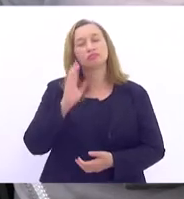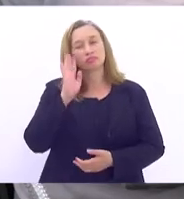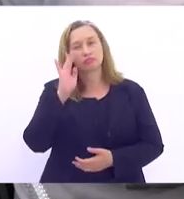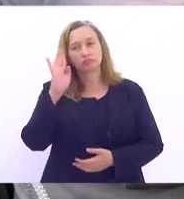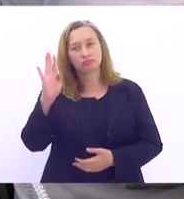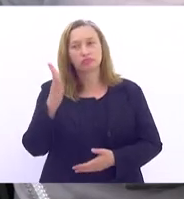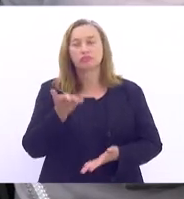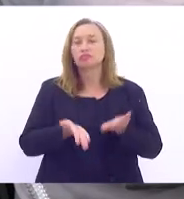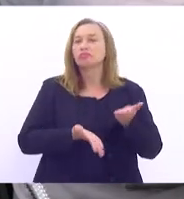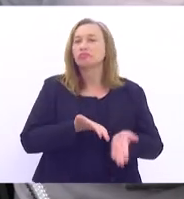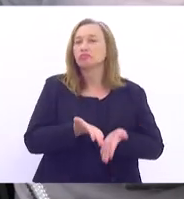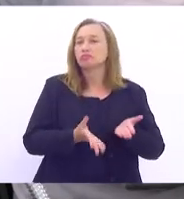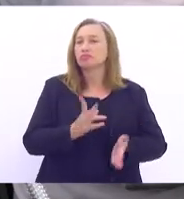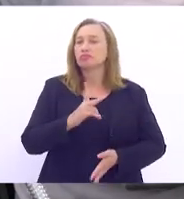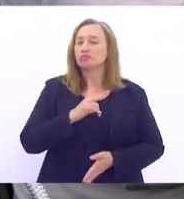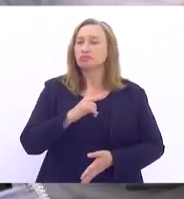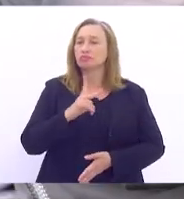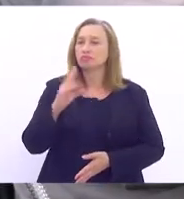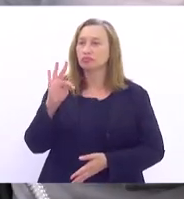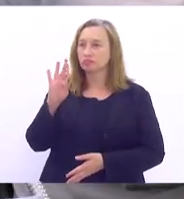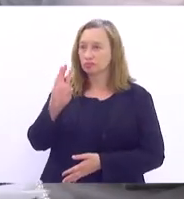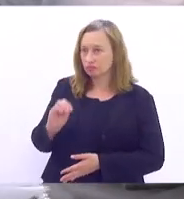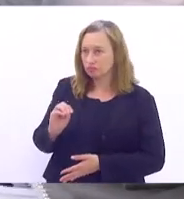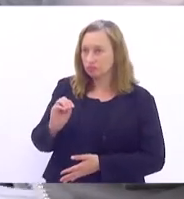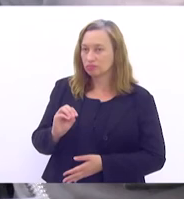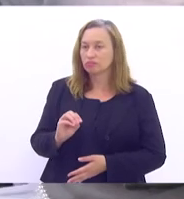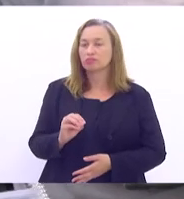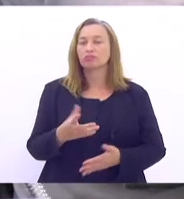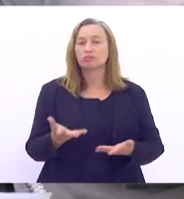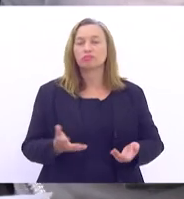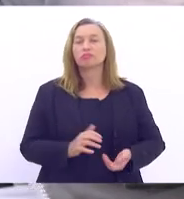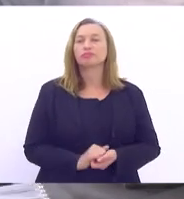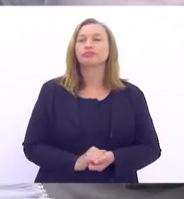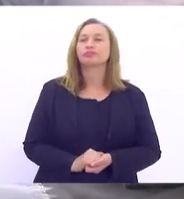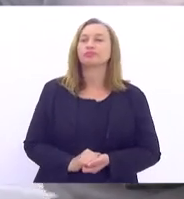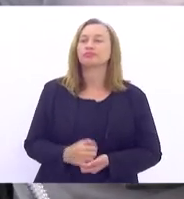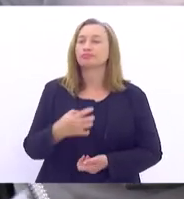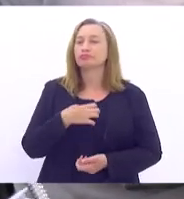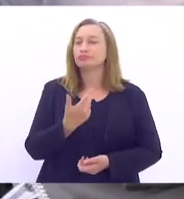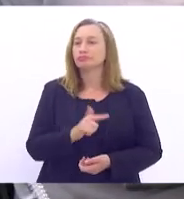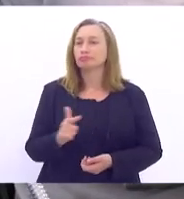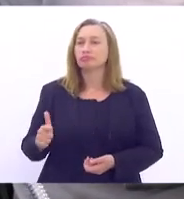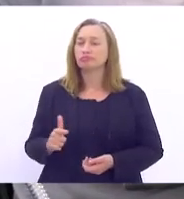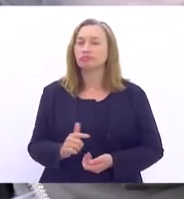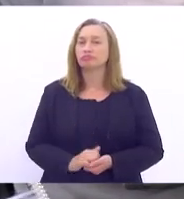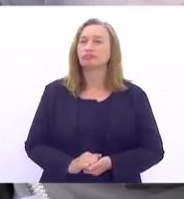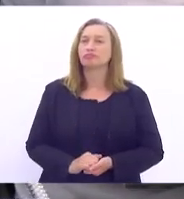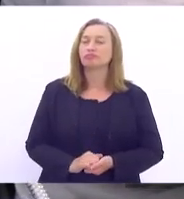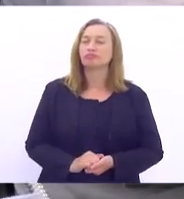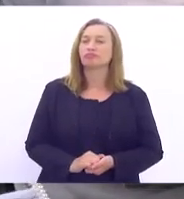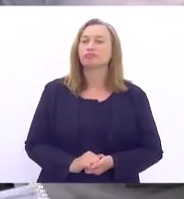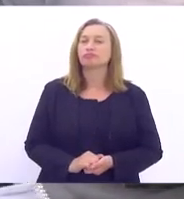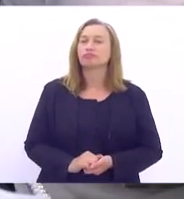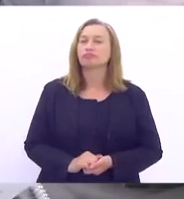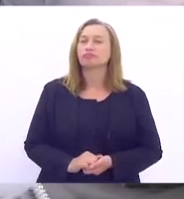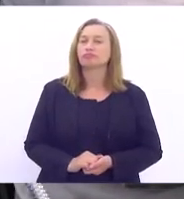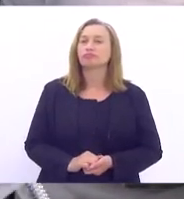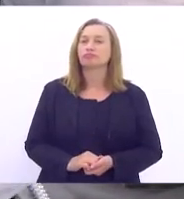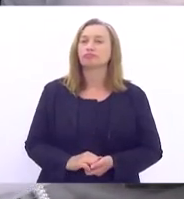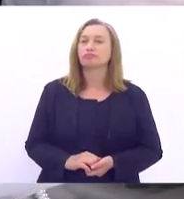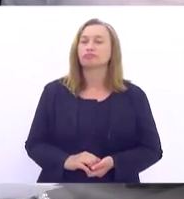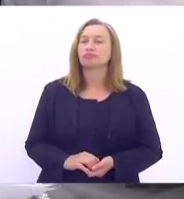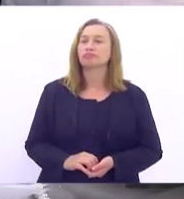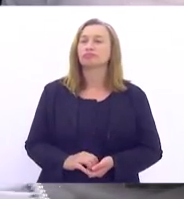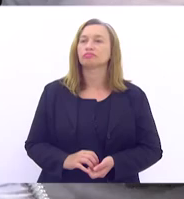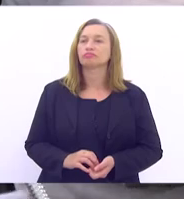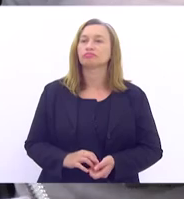de cuidado do próprio bloco privado. Então, não faz sentido criar burocracia só por esse